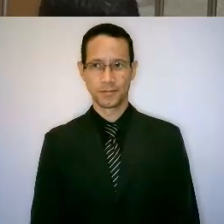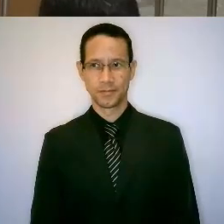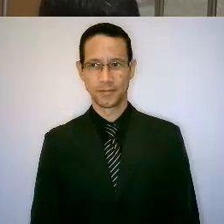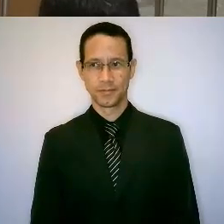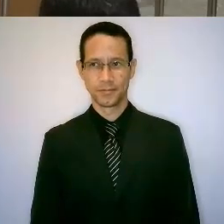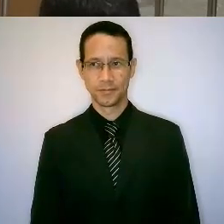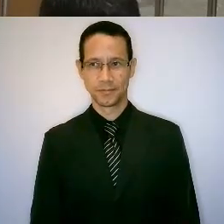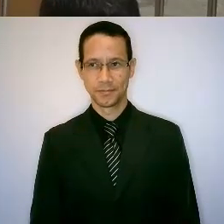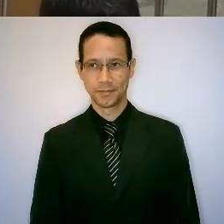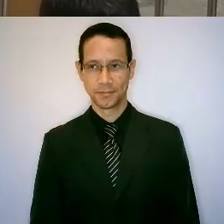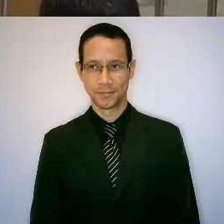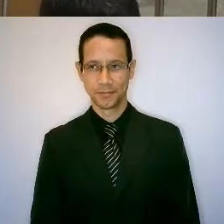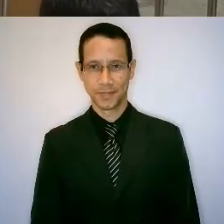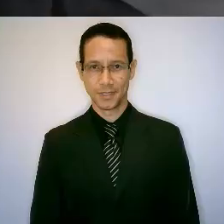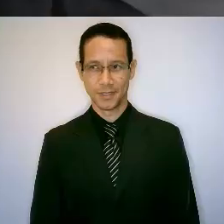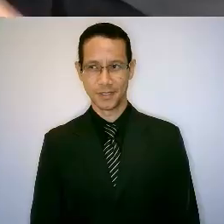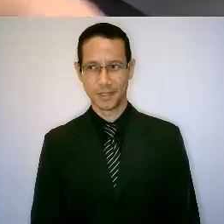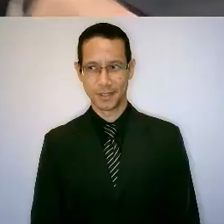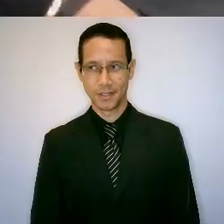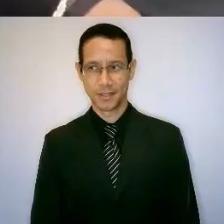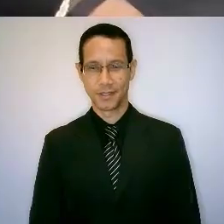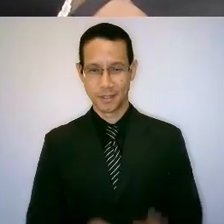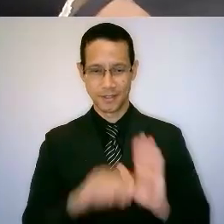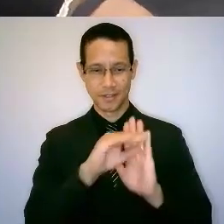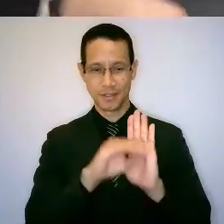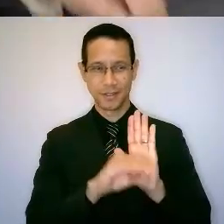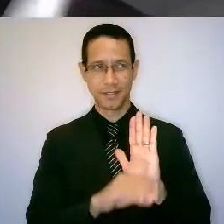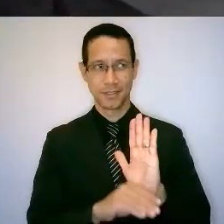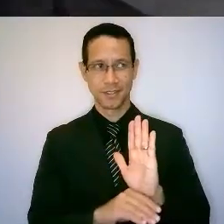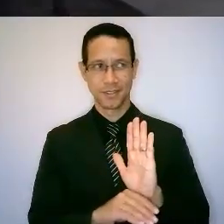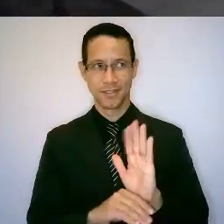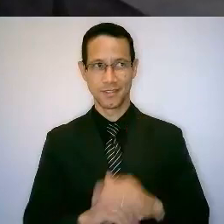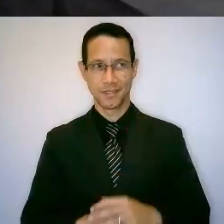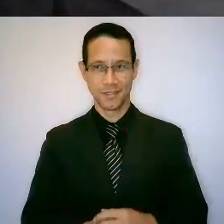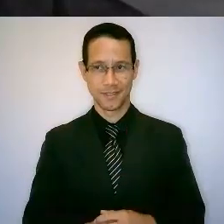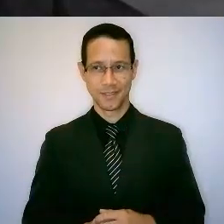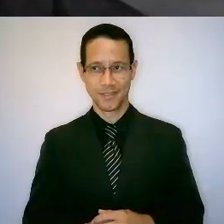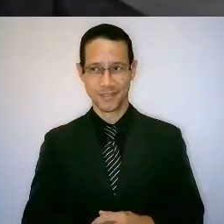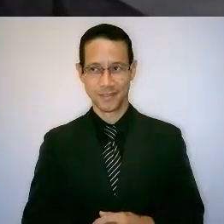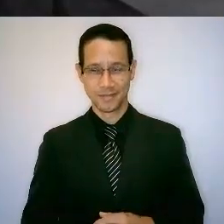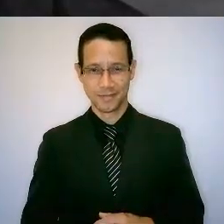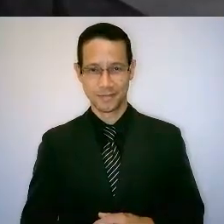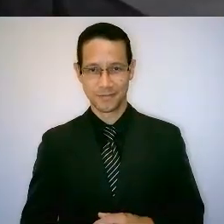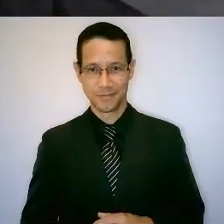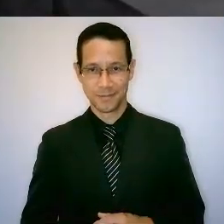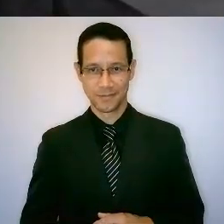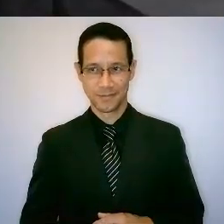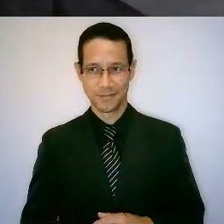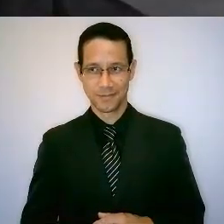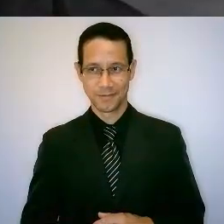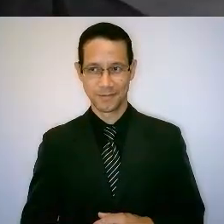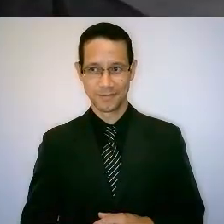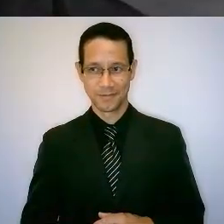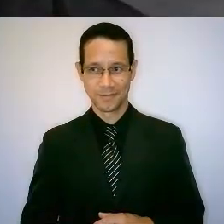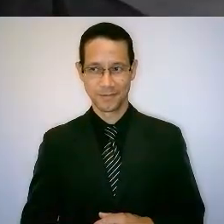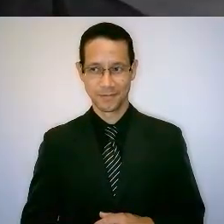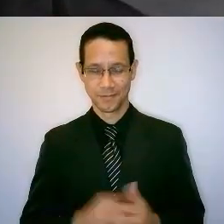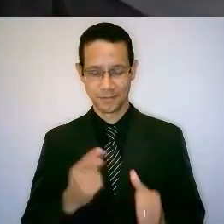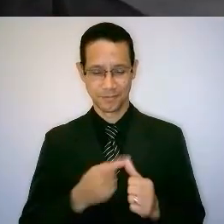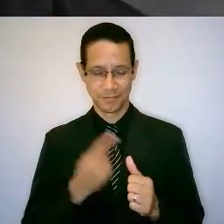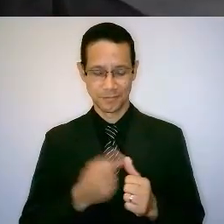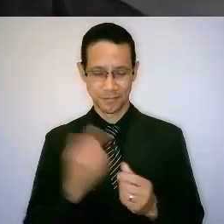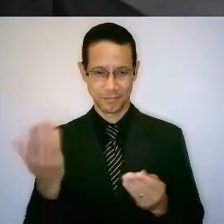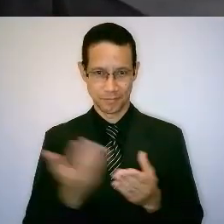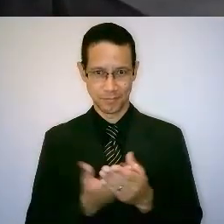Vamos à ordem jurisdicional e o primeiro processo deixe-me